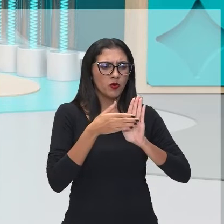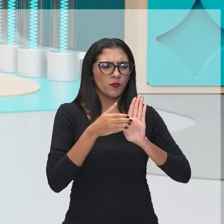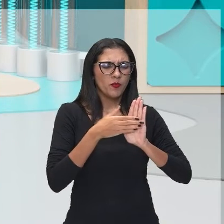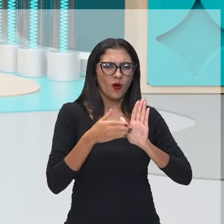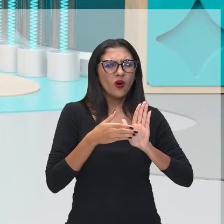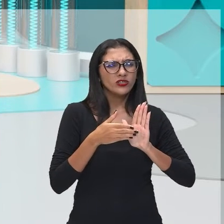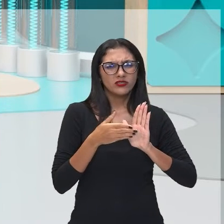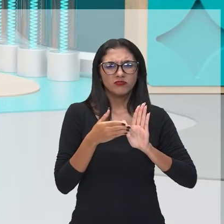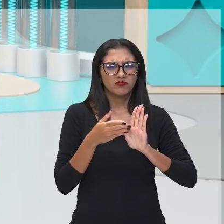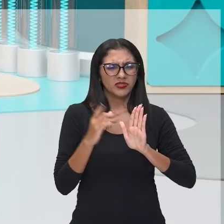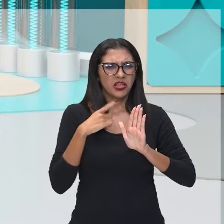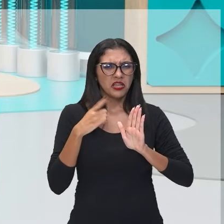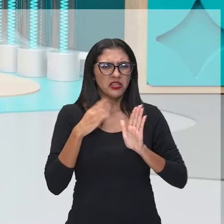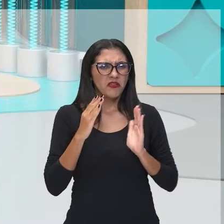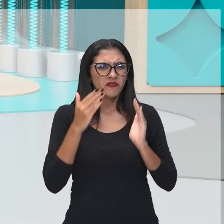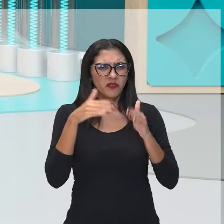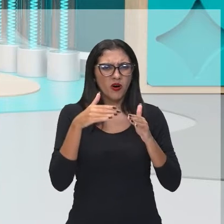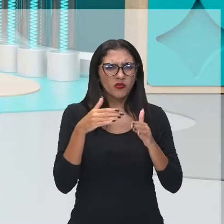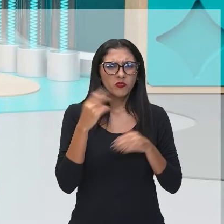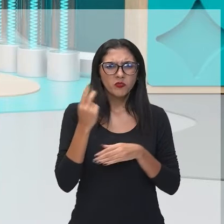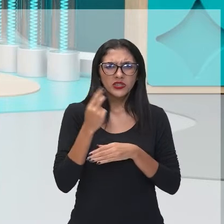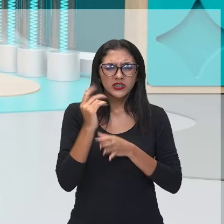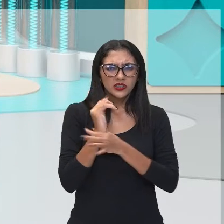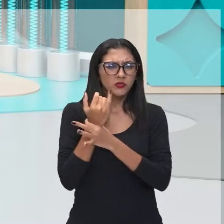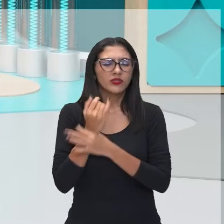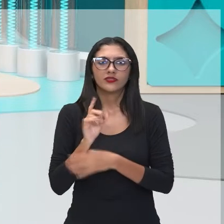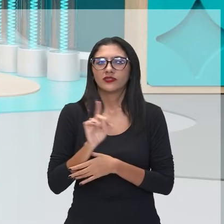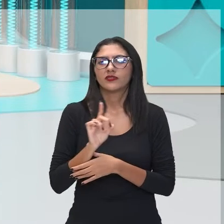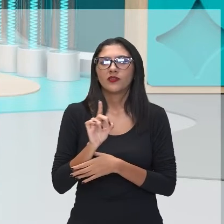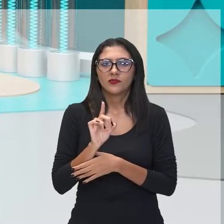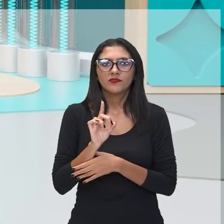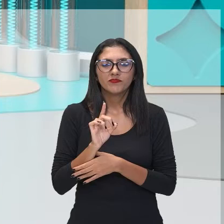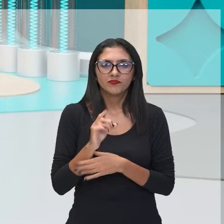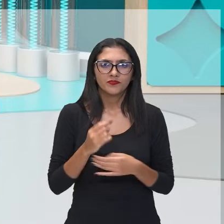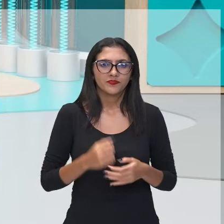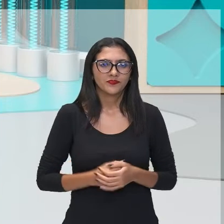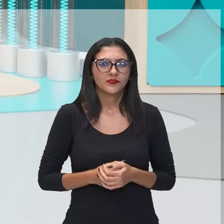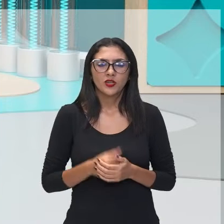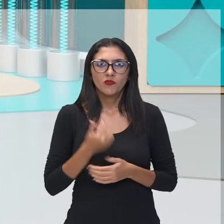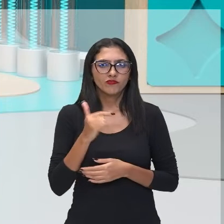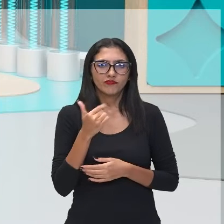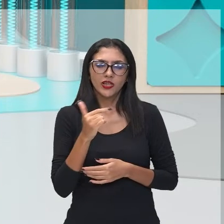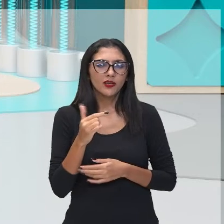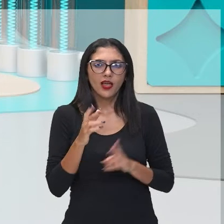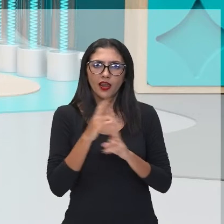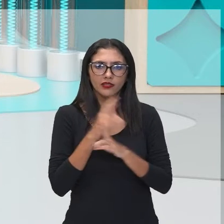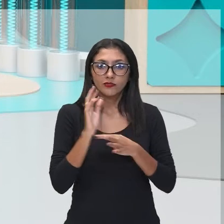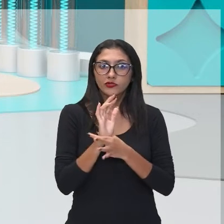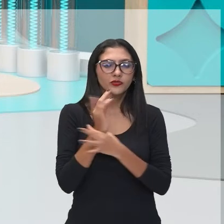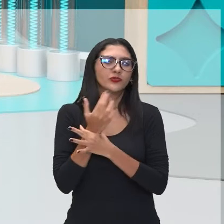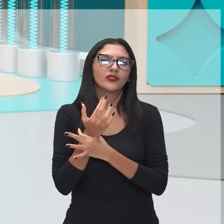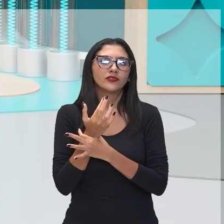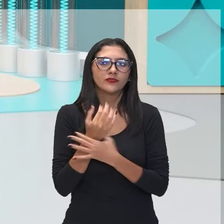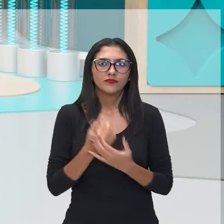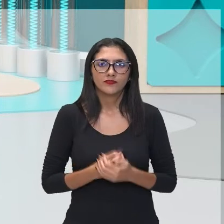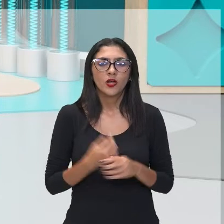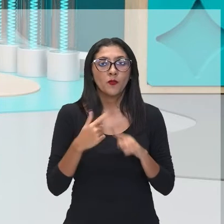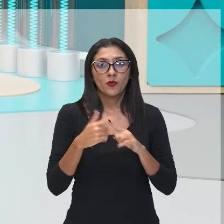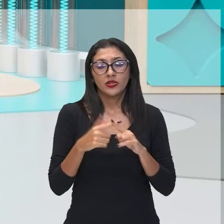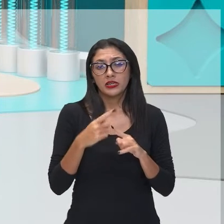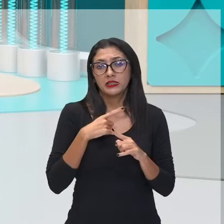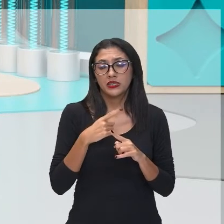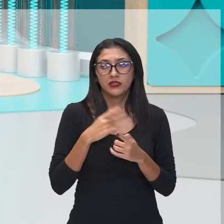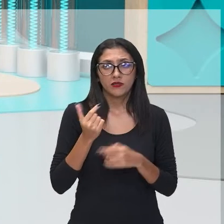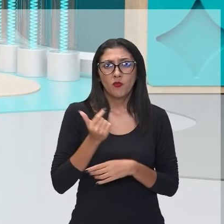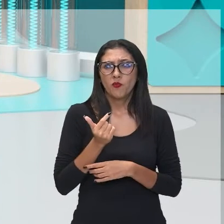uma política de segurança. Ele diz que essa proposta não pode ser vista como uma política de segurança, porque ela envolve outras